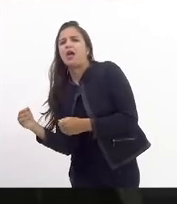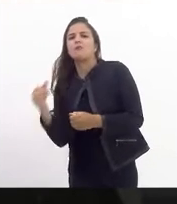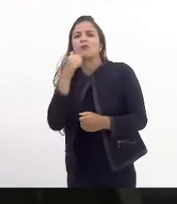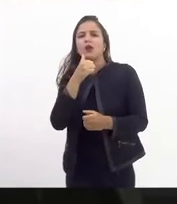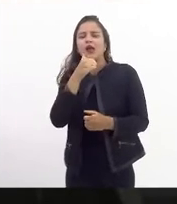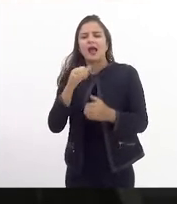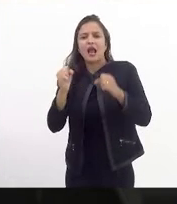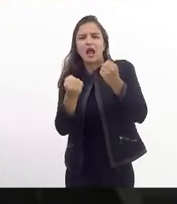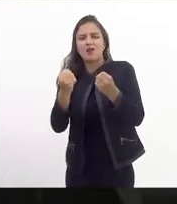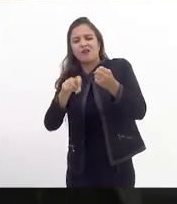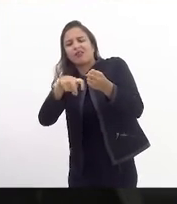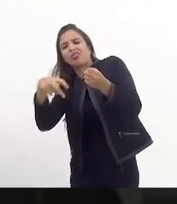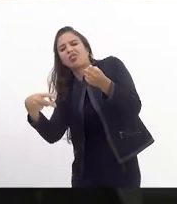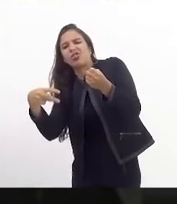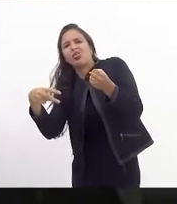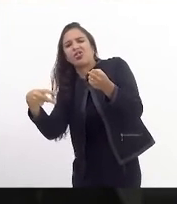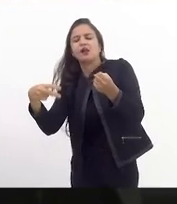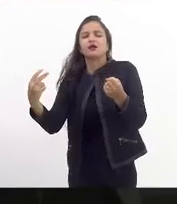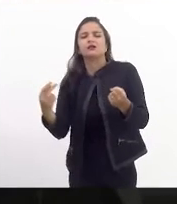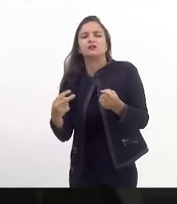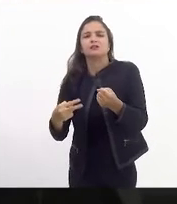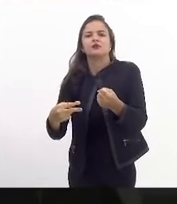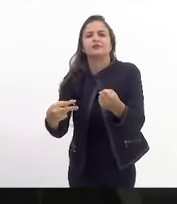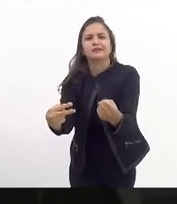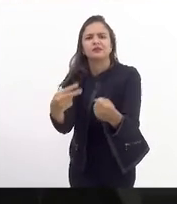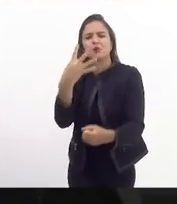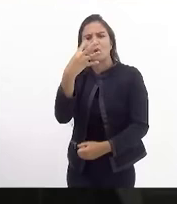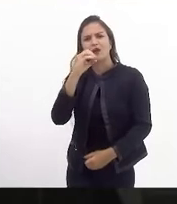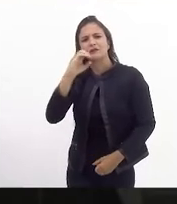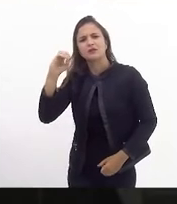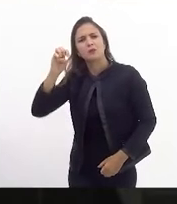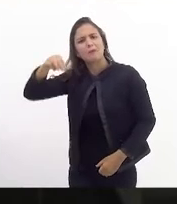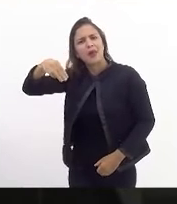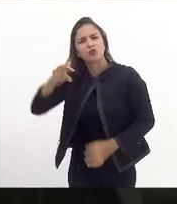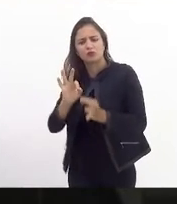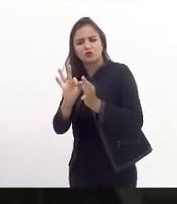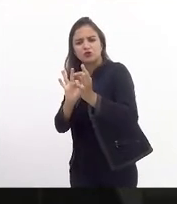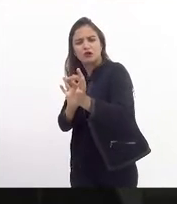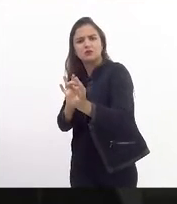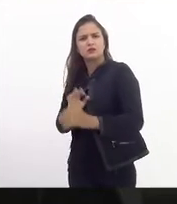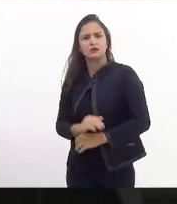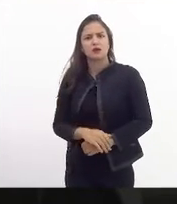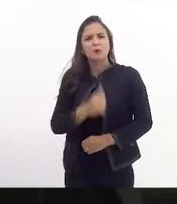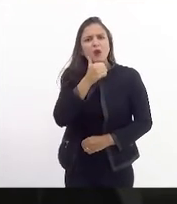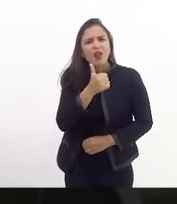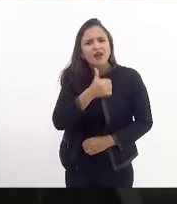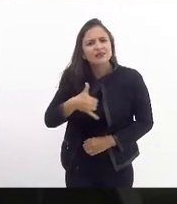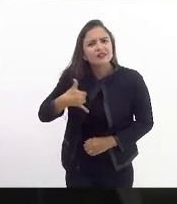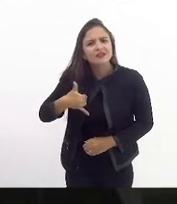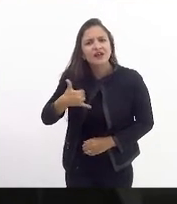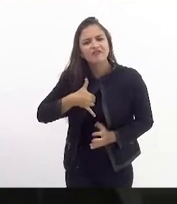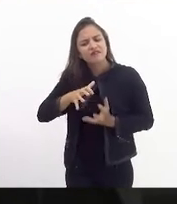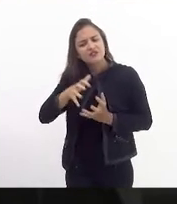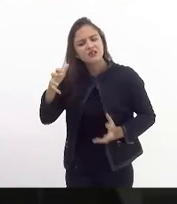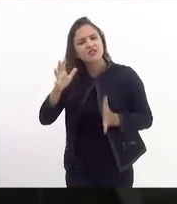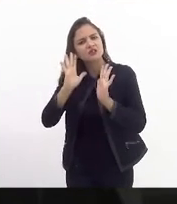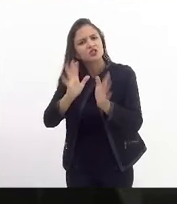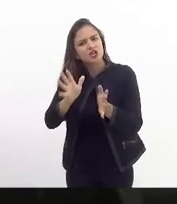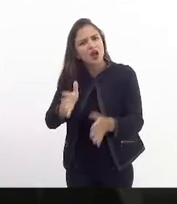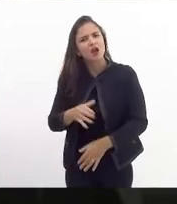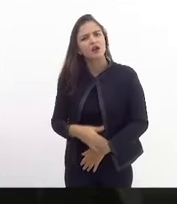Mulher, senhora presidente, e idosa, mulher e idosa, 72